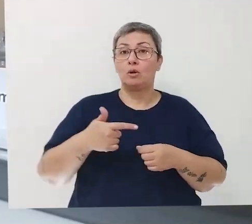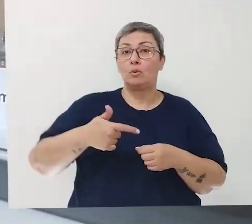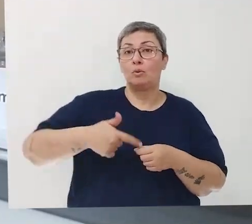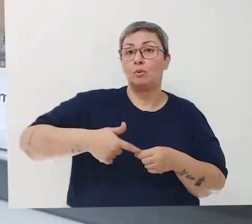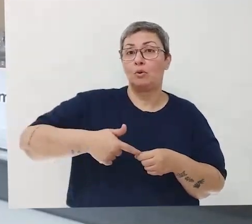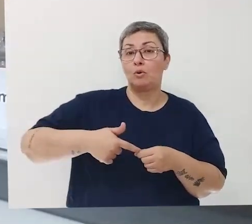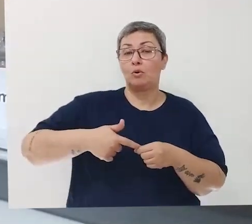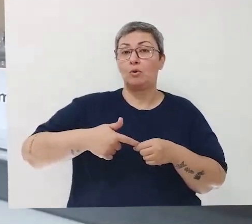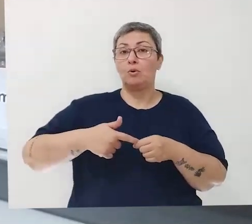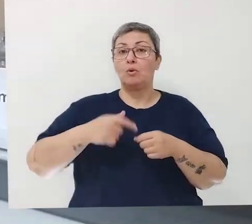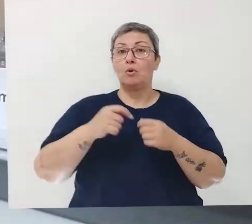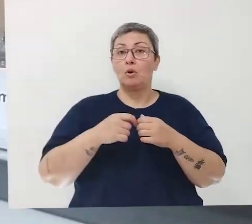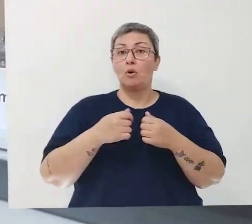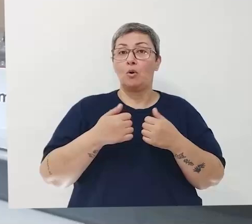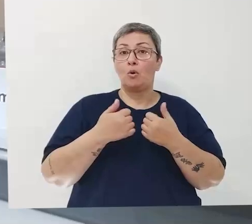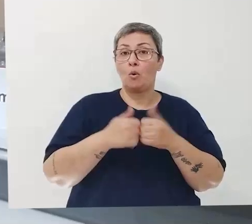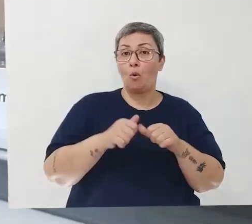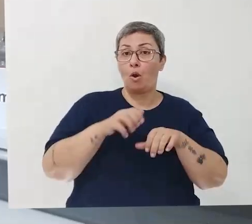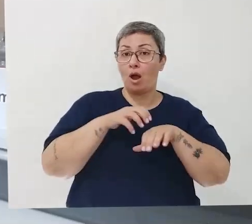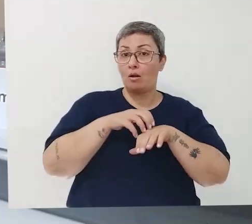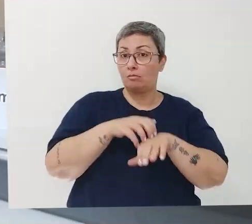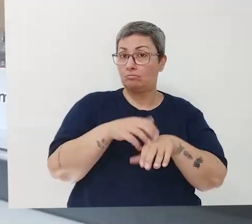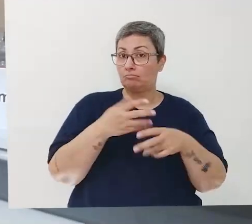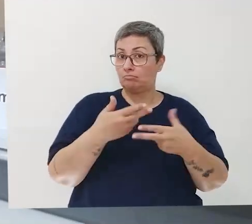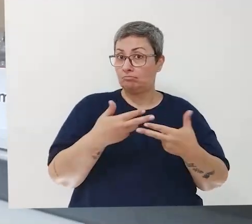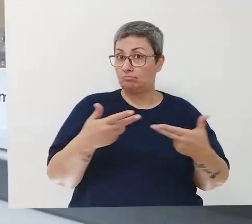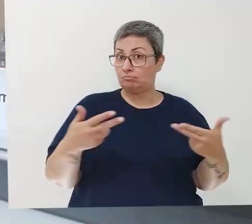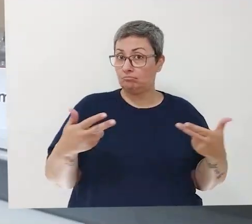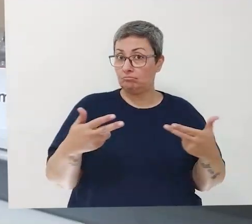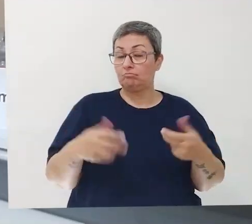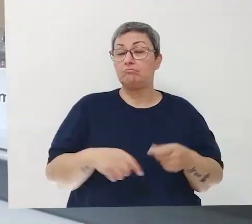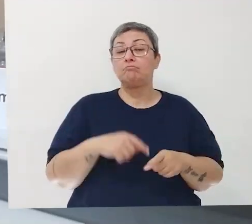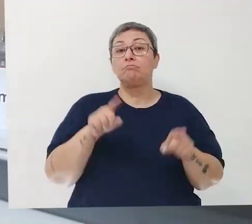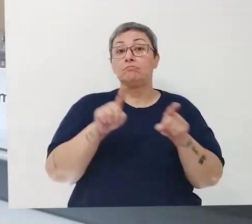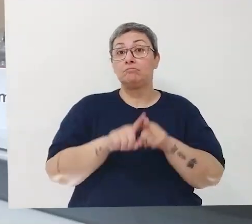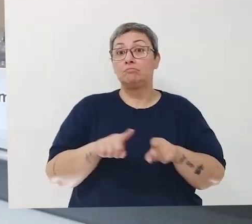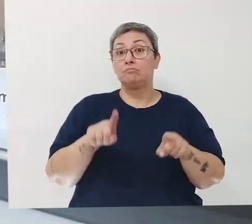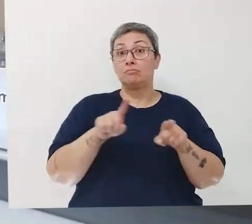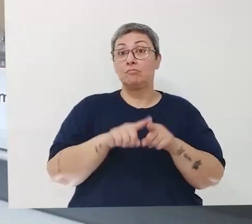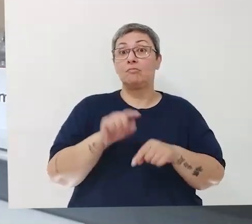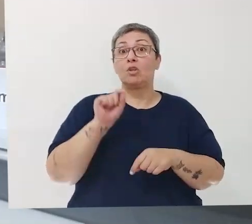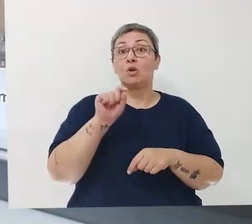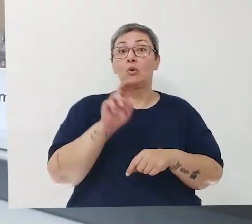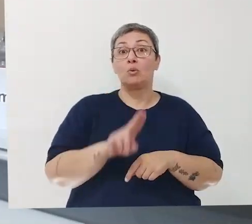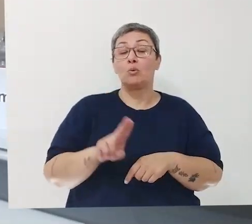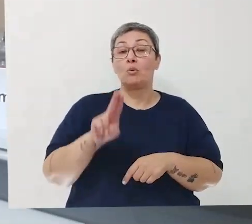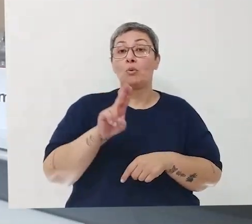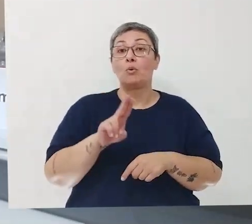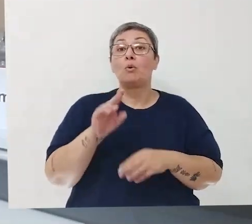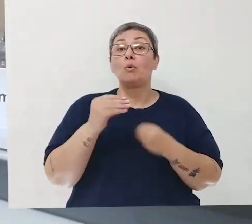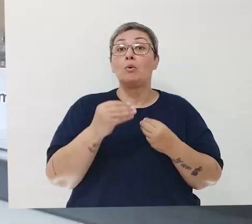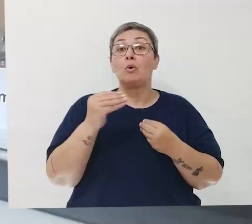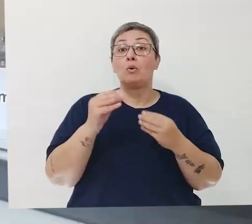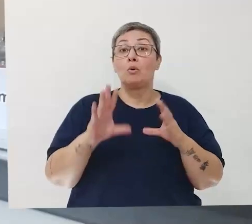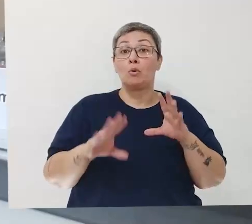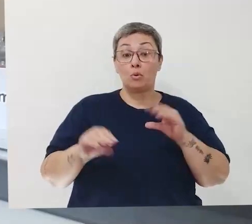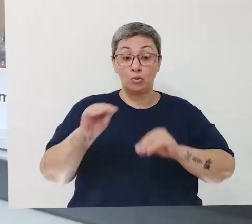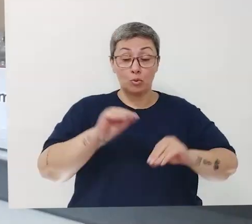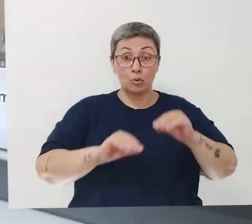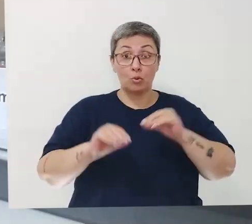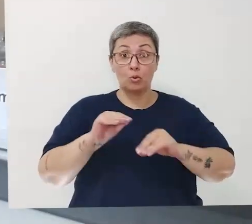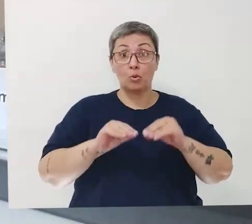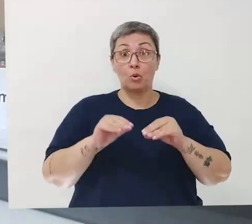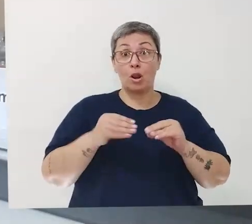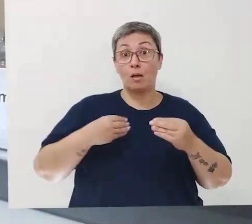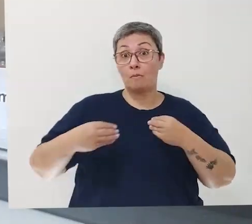combustíveis dos meios de transporte, né? E é também utilizado na composição